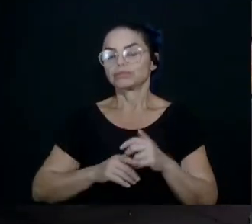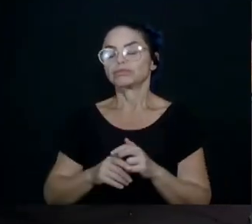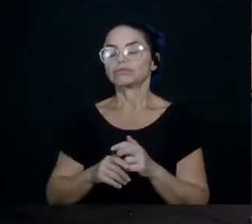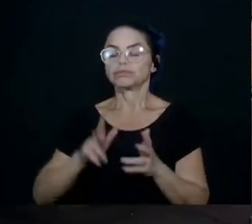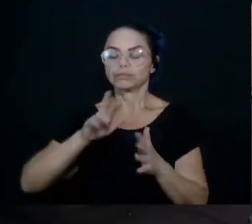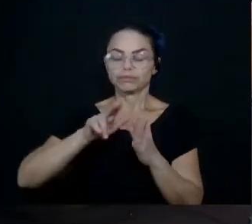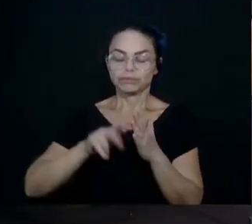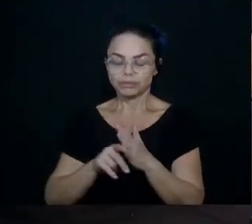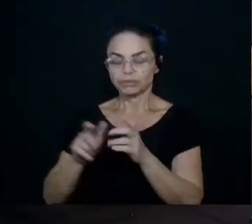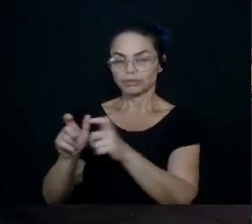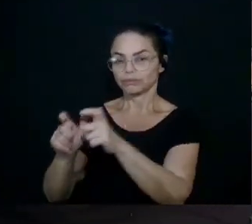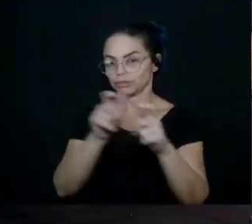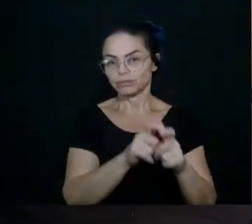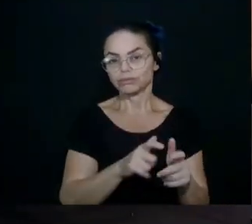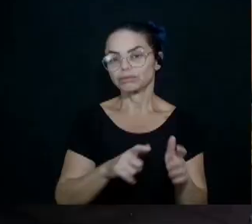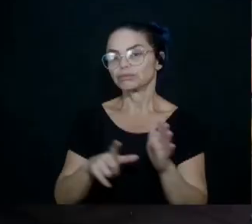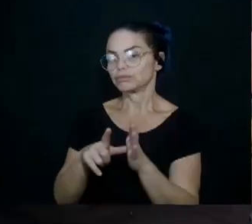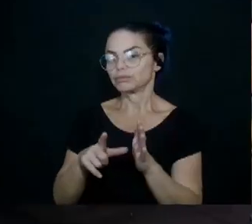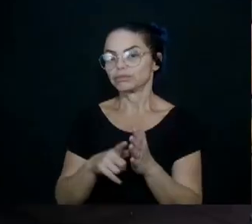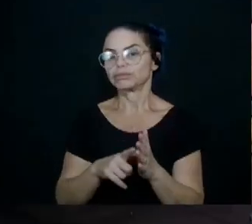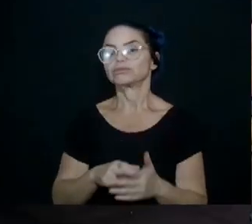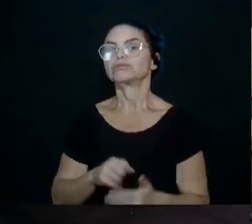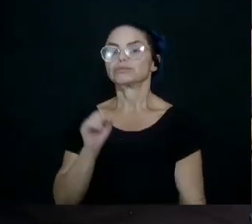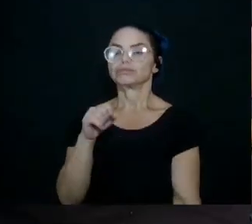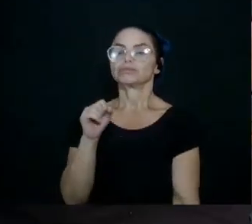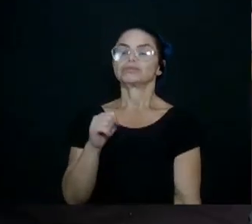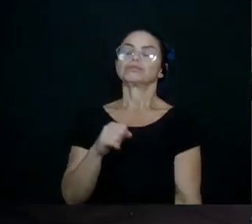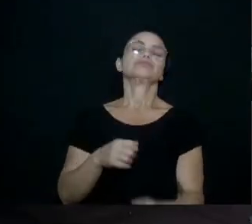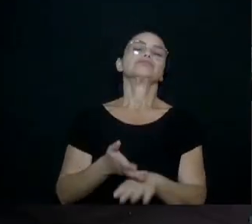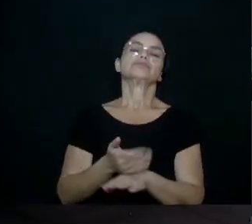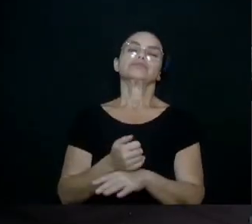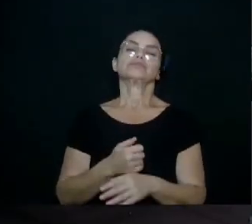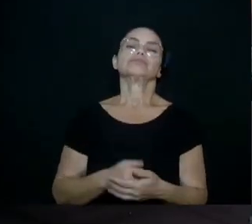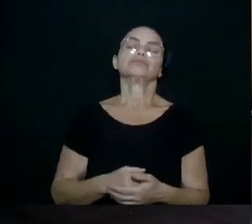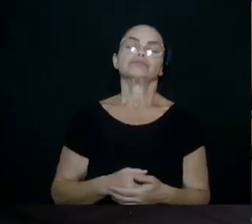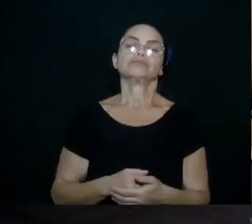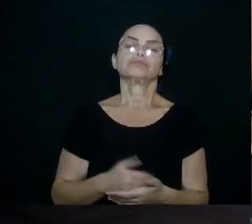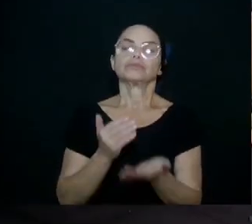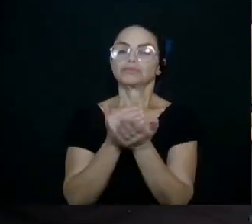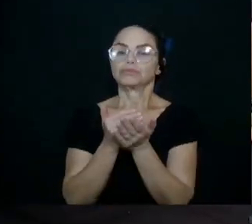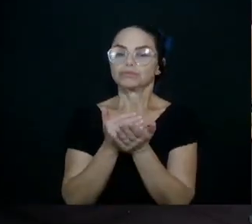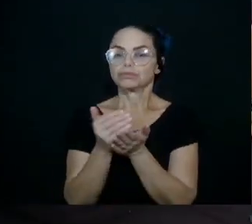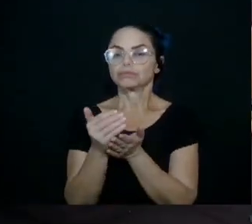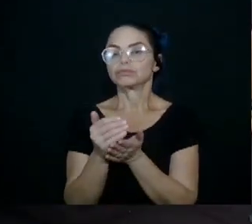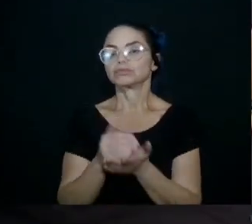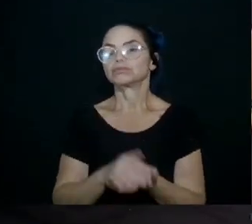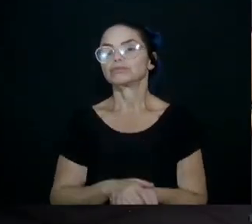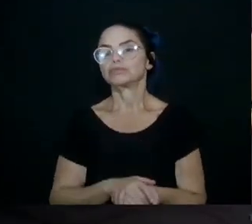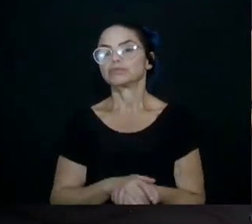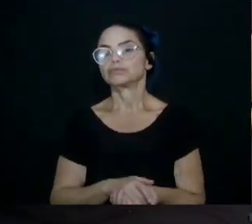isso mesmo, Vinícius? Conta pra gente. Sim. Antes de ingressar,